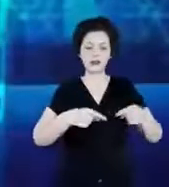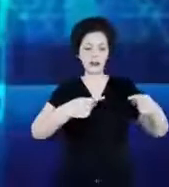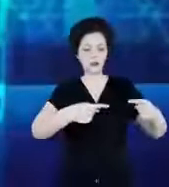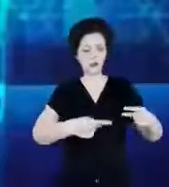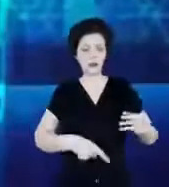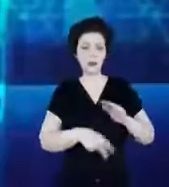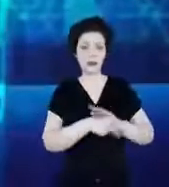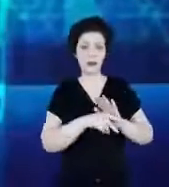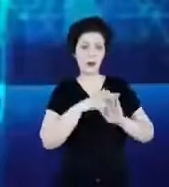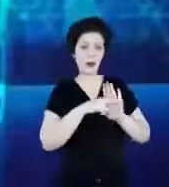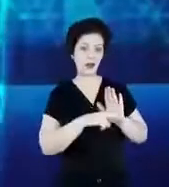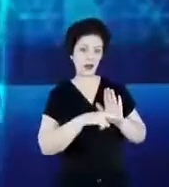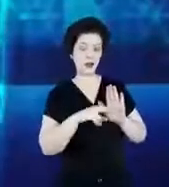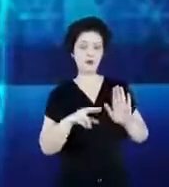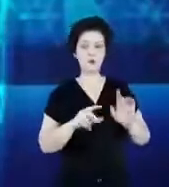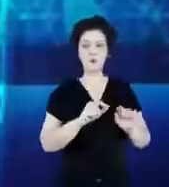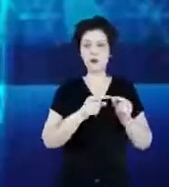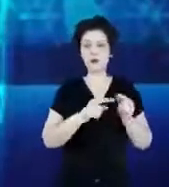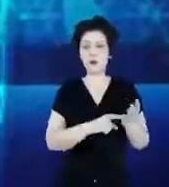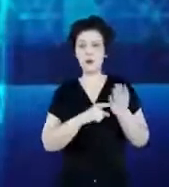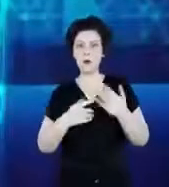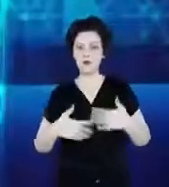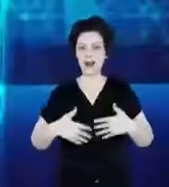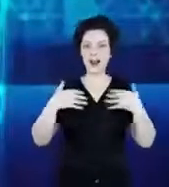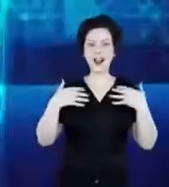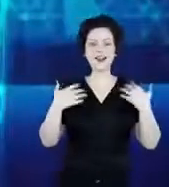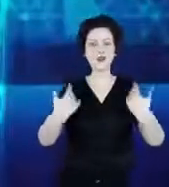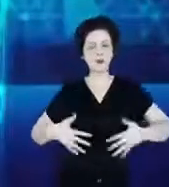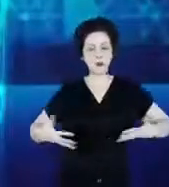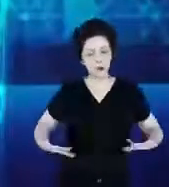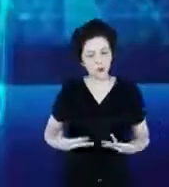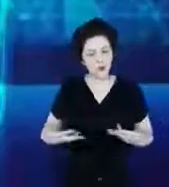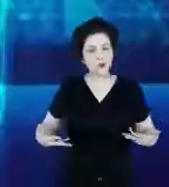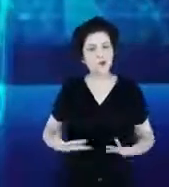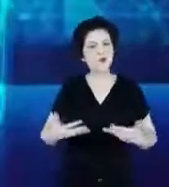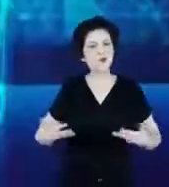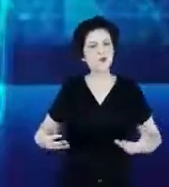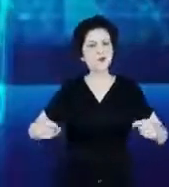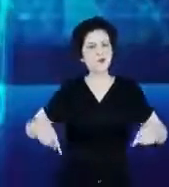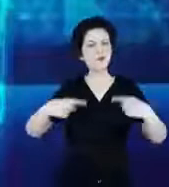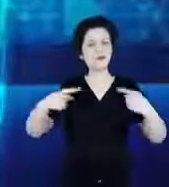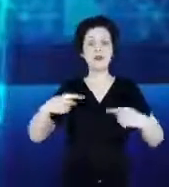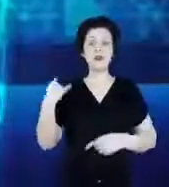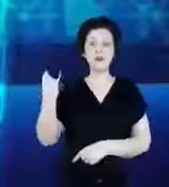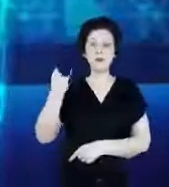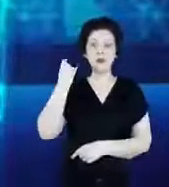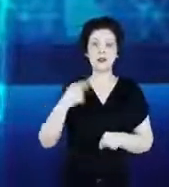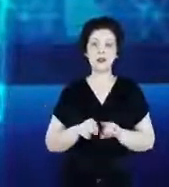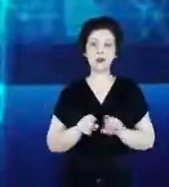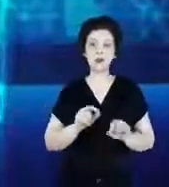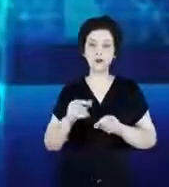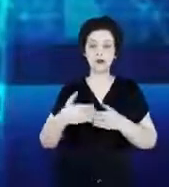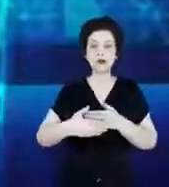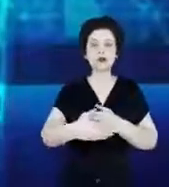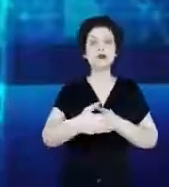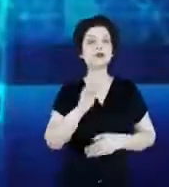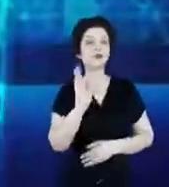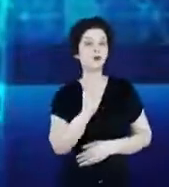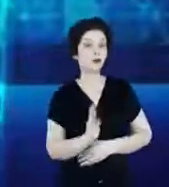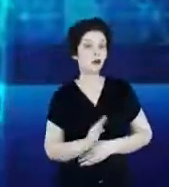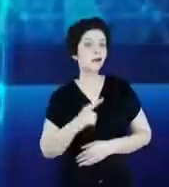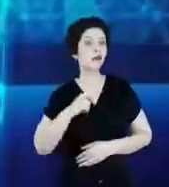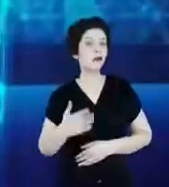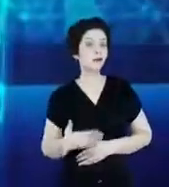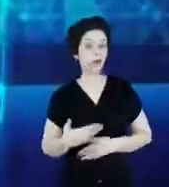regulatórios. Isso nos alegra bastante, nos estimula bastante. Isso é importante também para o que está por vir no Brasil. Até